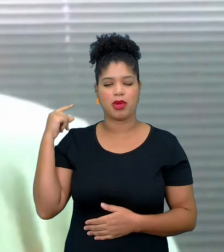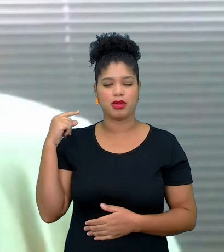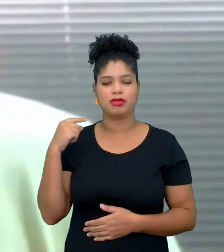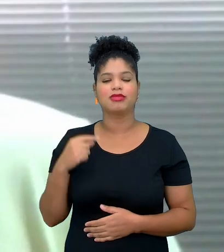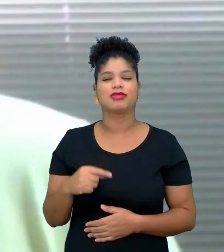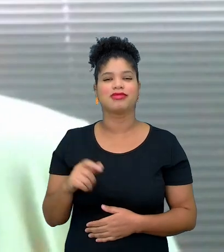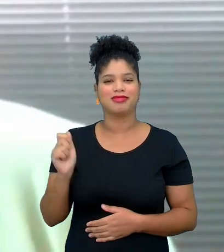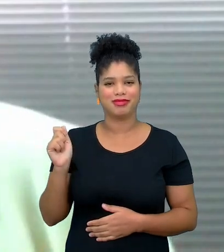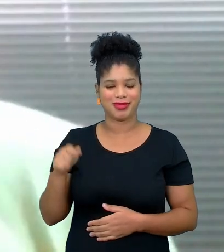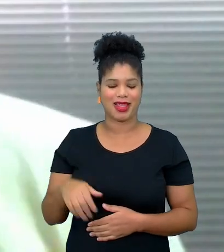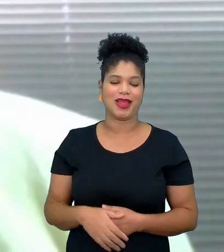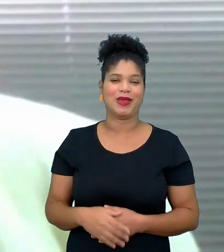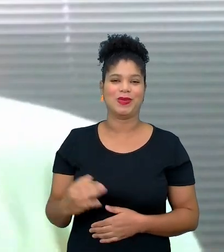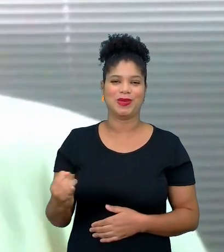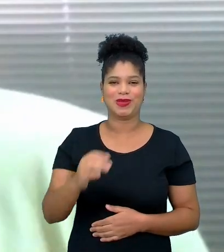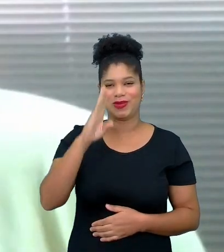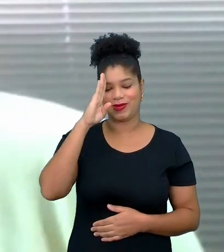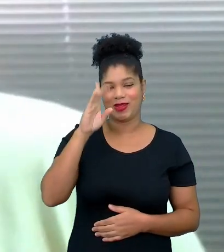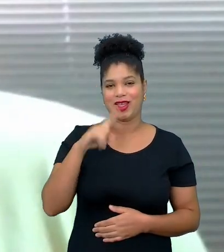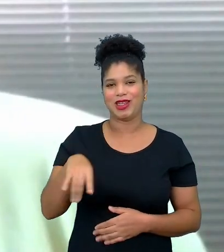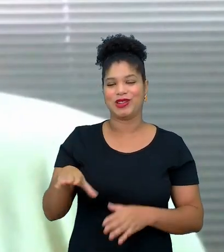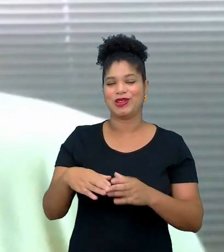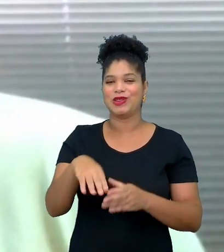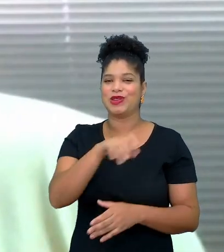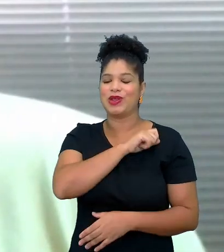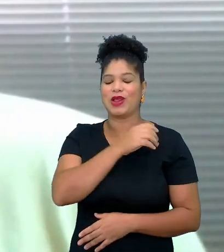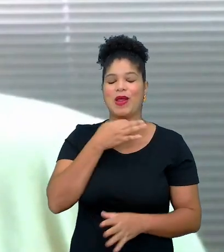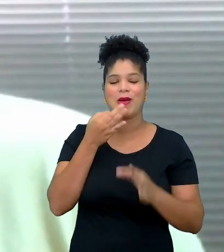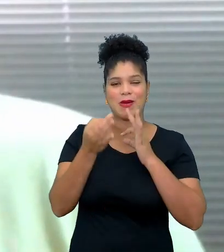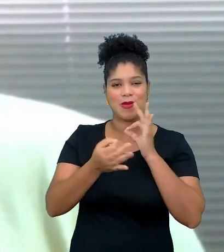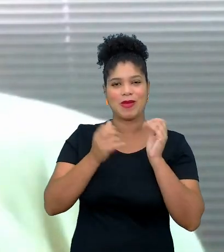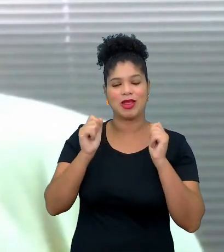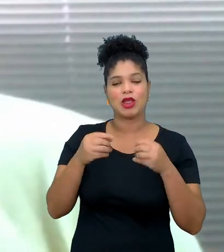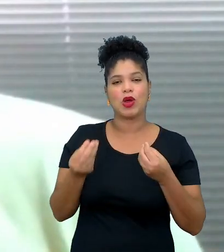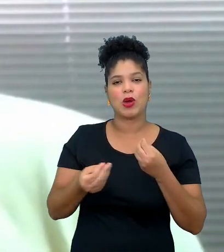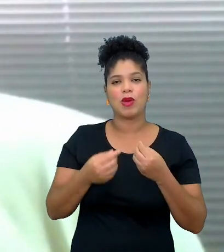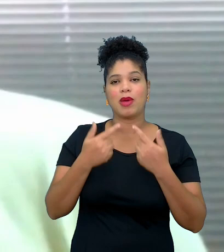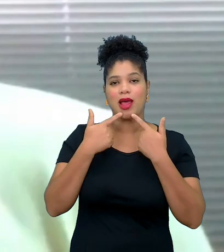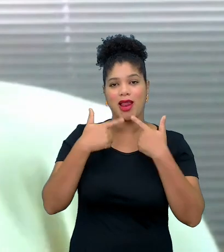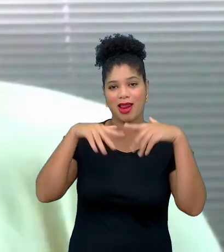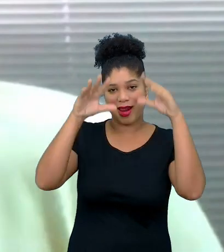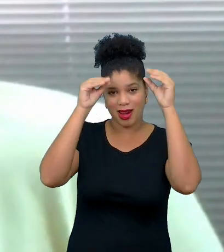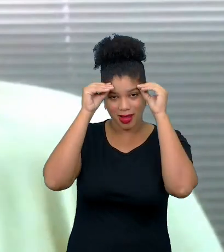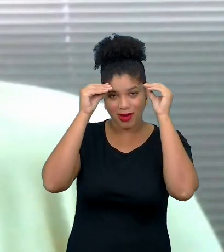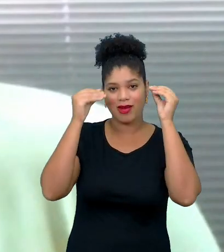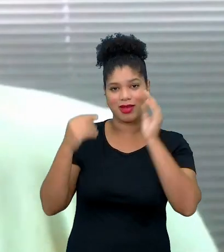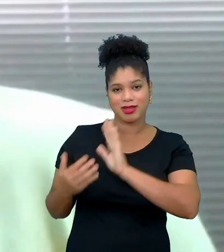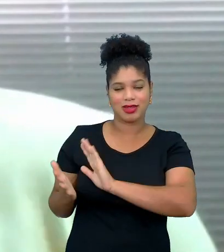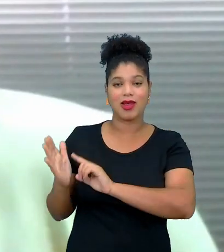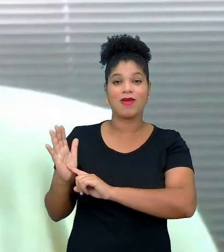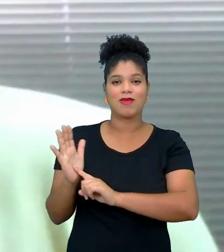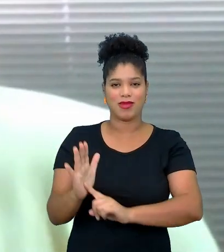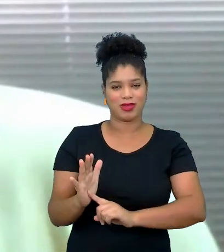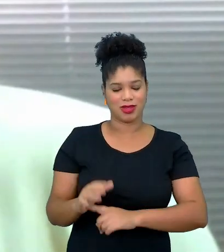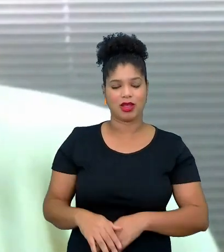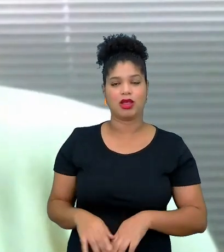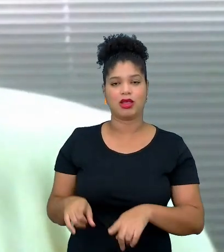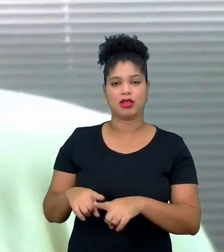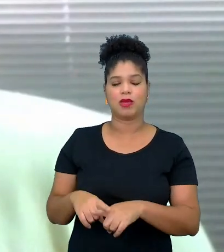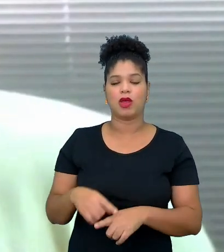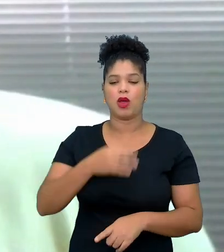mais importante de tudo é que o aluno se posicione através da linguagem, que ele se afirme,